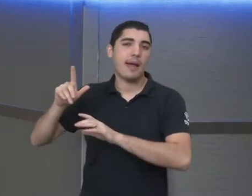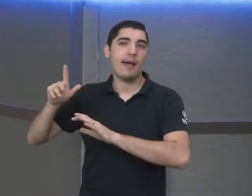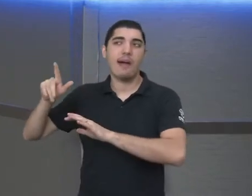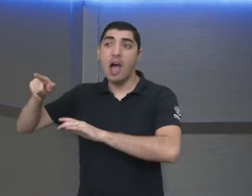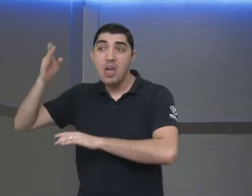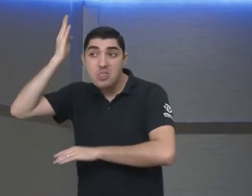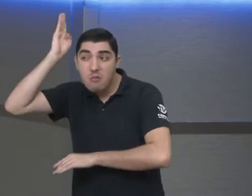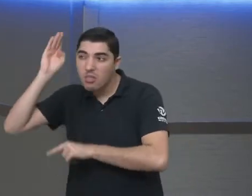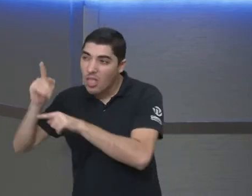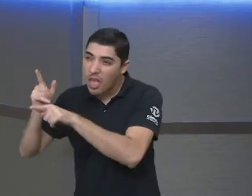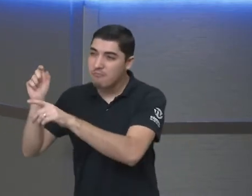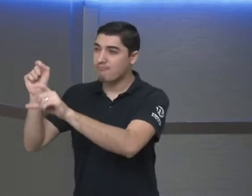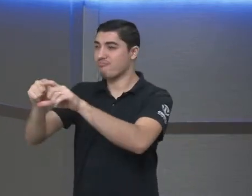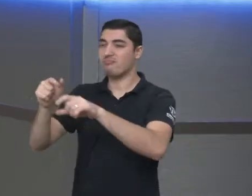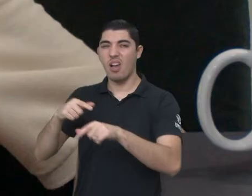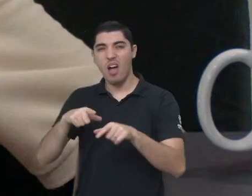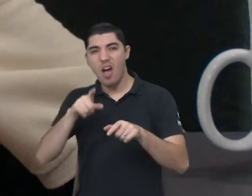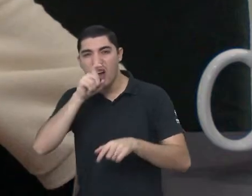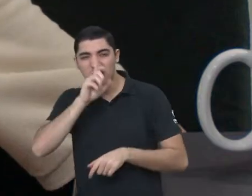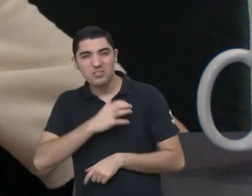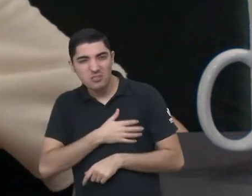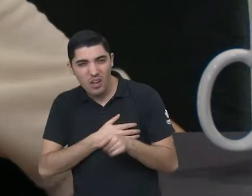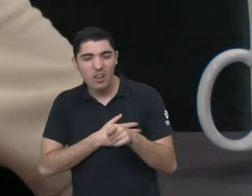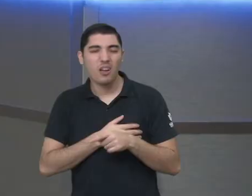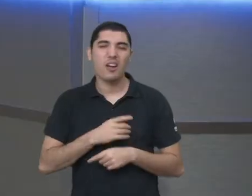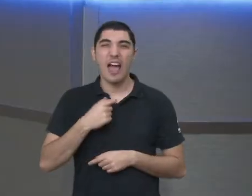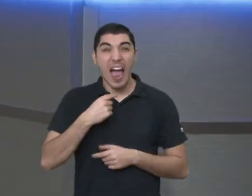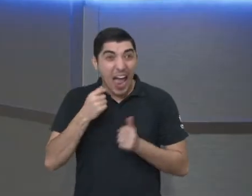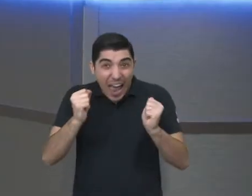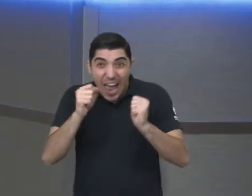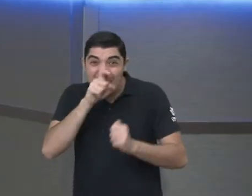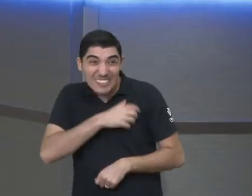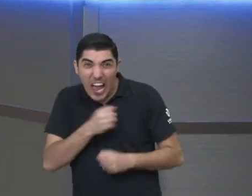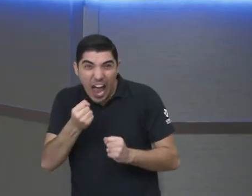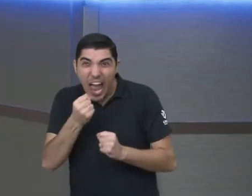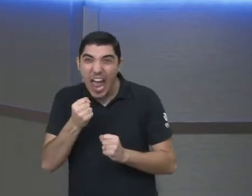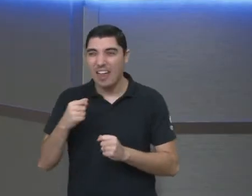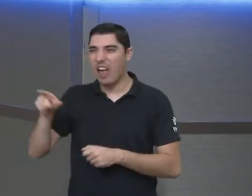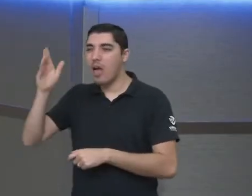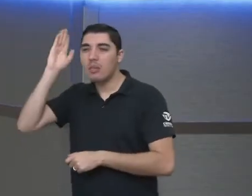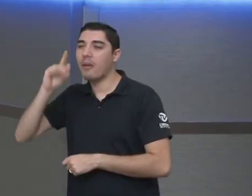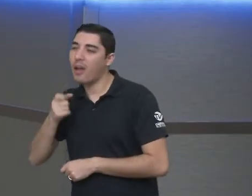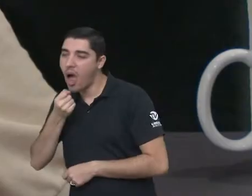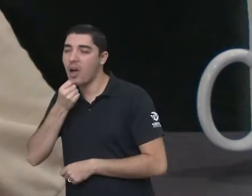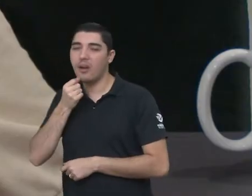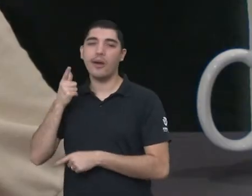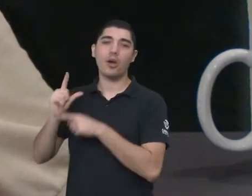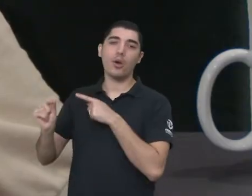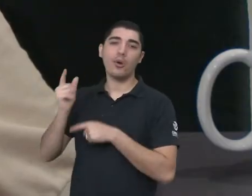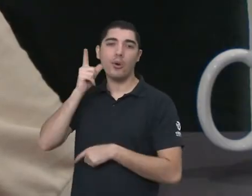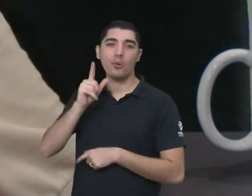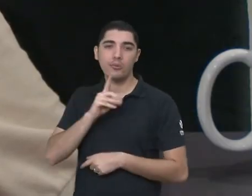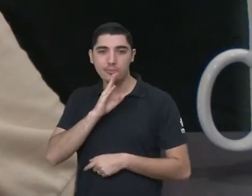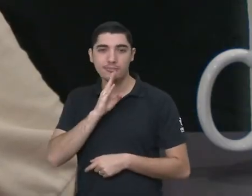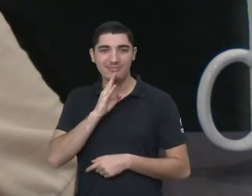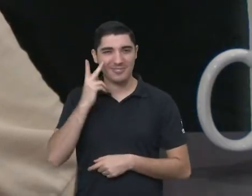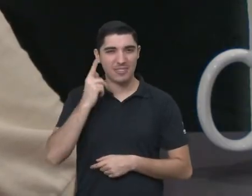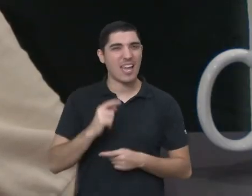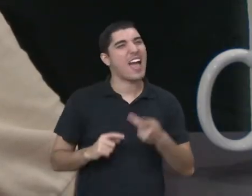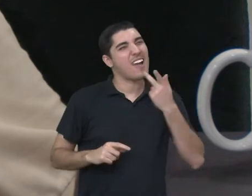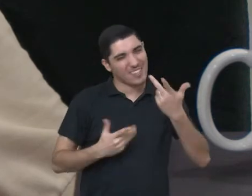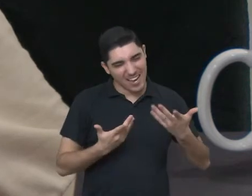falei, meu filho, você pelo menos pegou no anel bento do Papa? Falei, só se foi ele tentando me segurar, eu não peguei nada. E ele